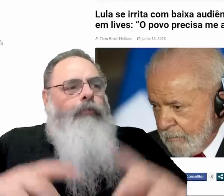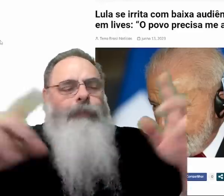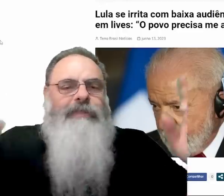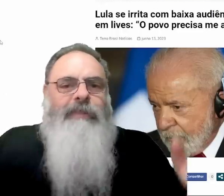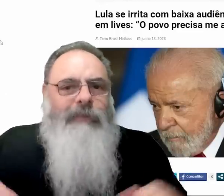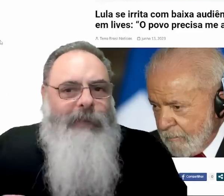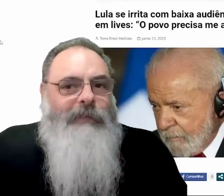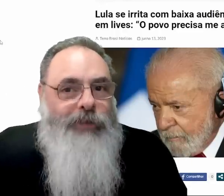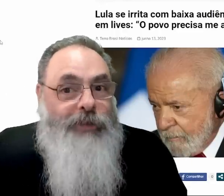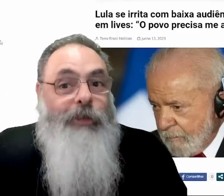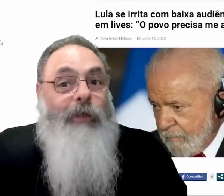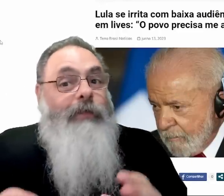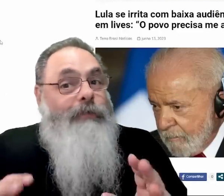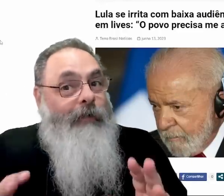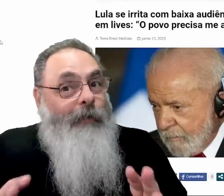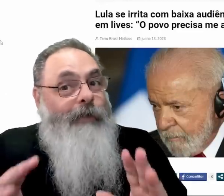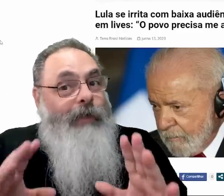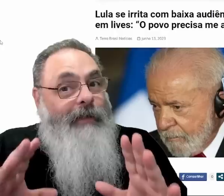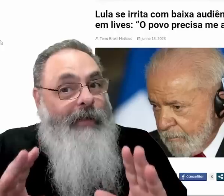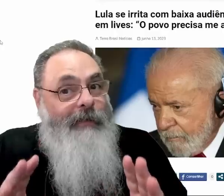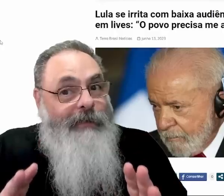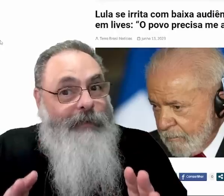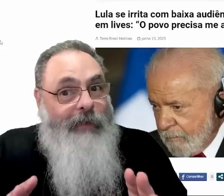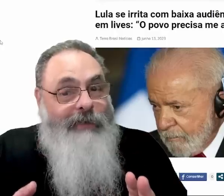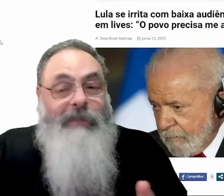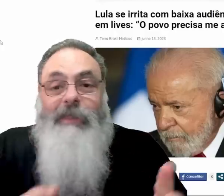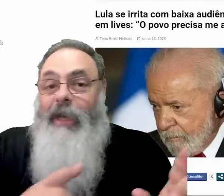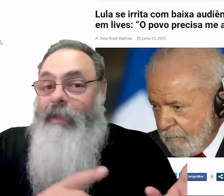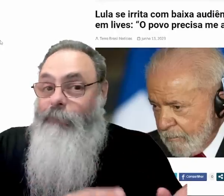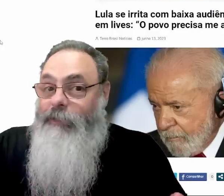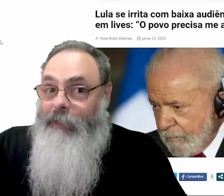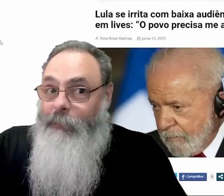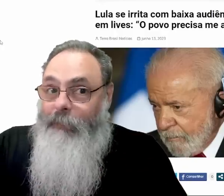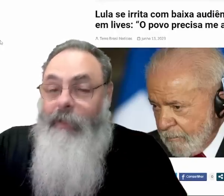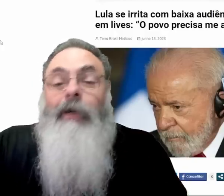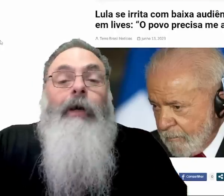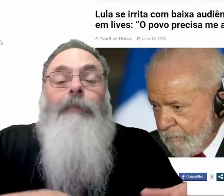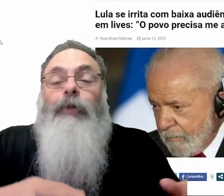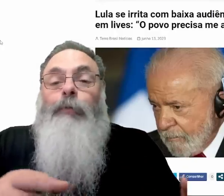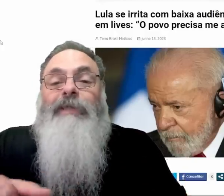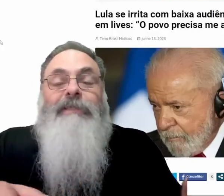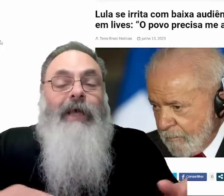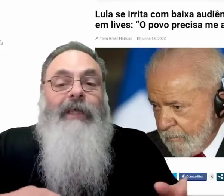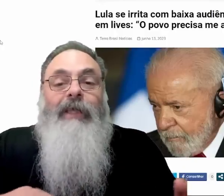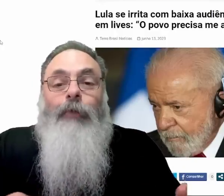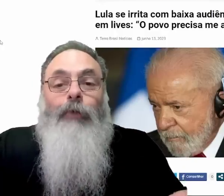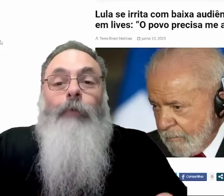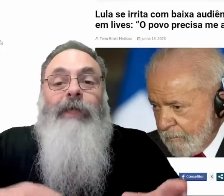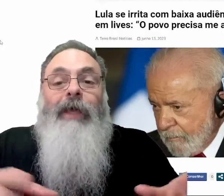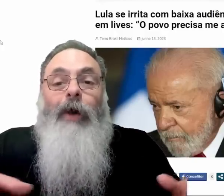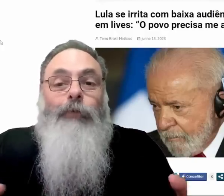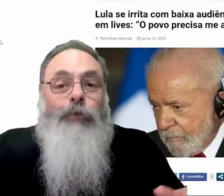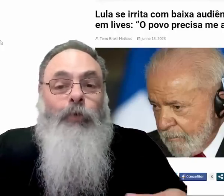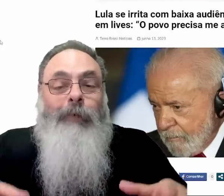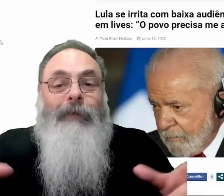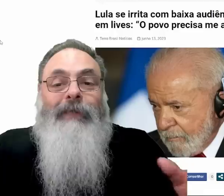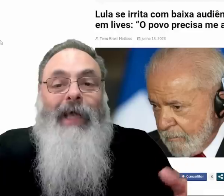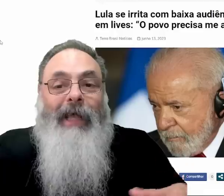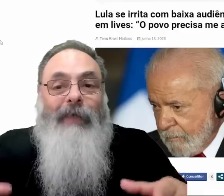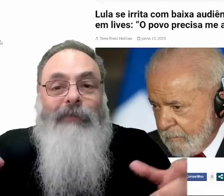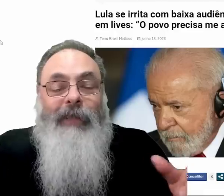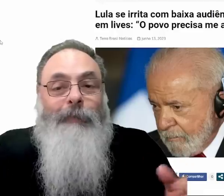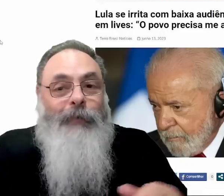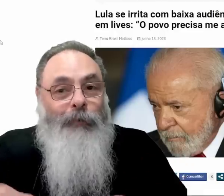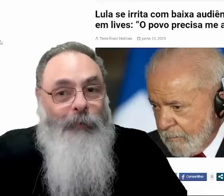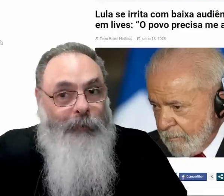pode o povo precisa me assistir Olha só olha onde é que tá indo esse troço hein esse cara é um ditador pra ele começar a querer agora obrigar o YouTube a